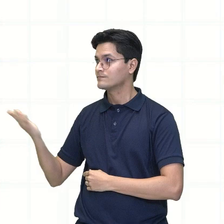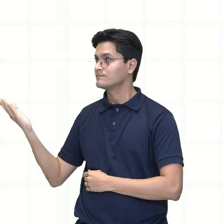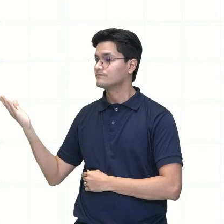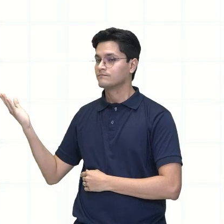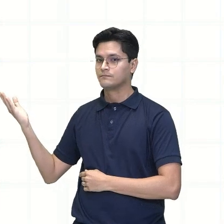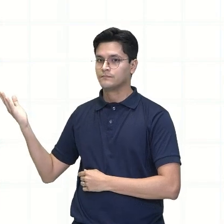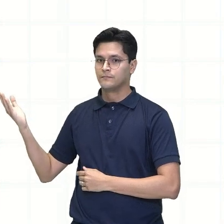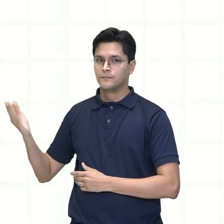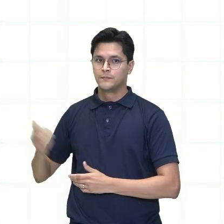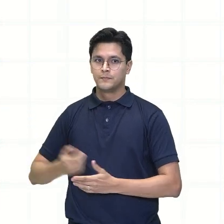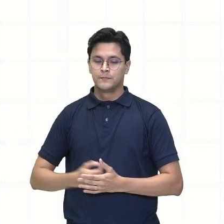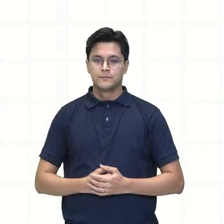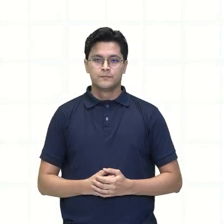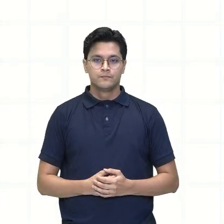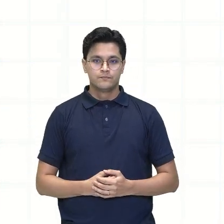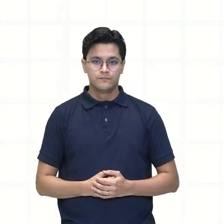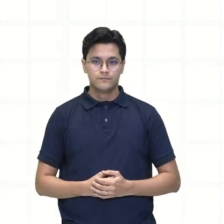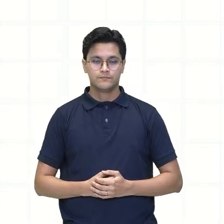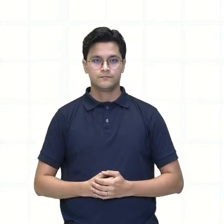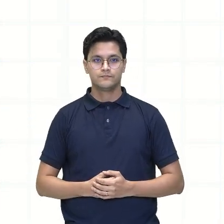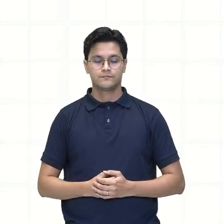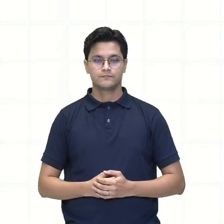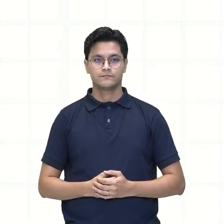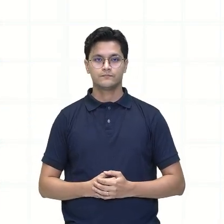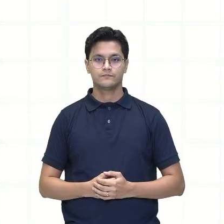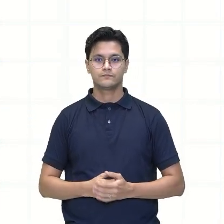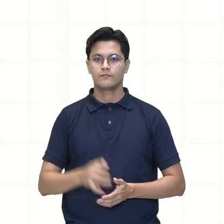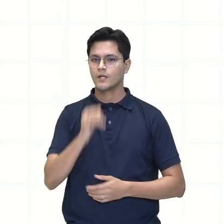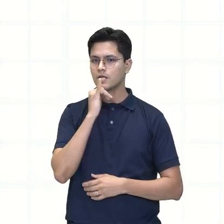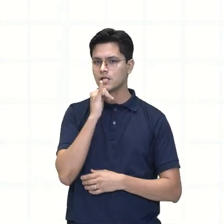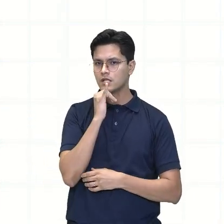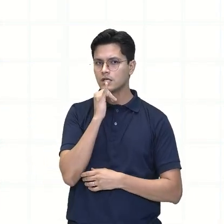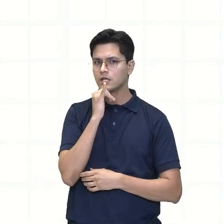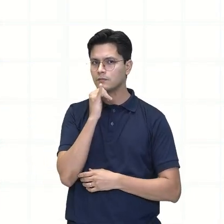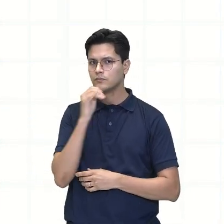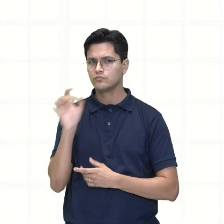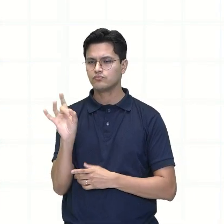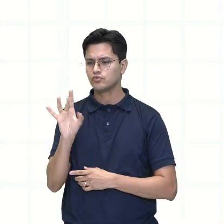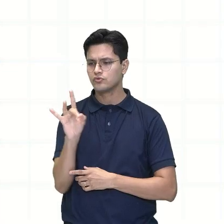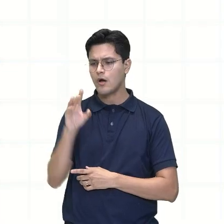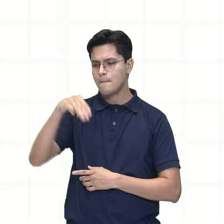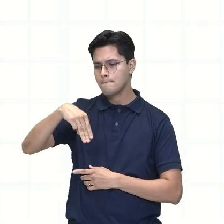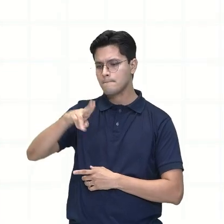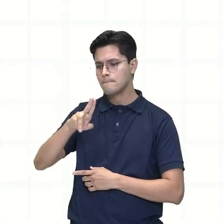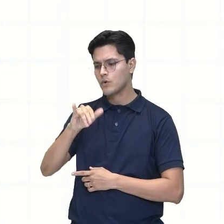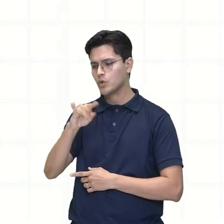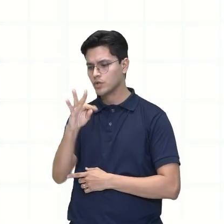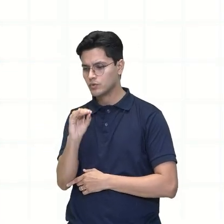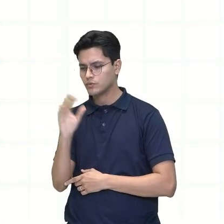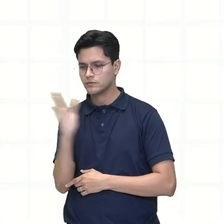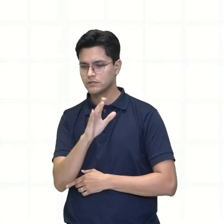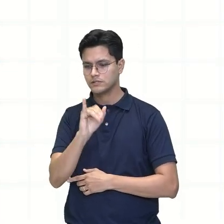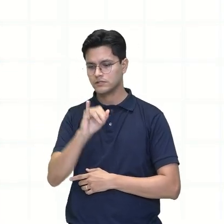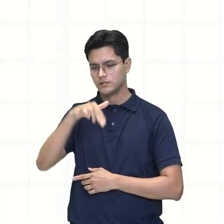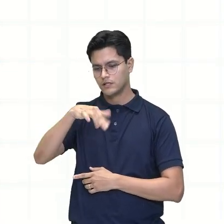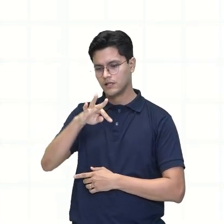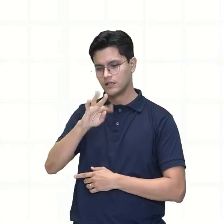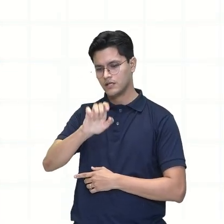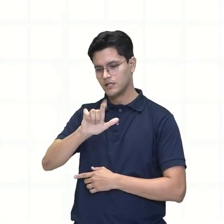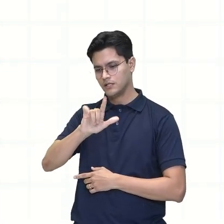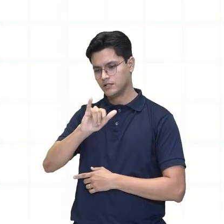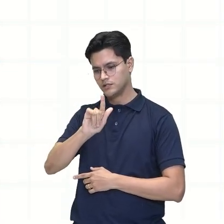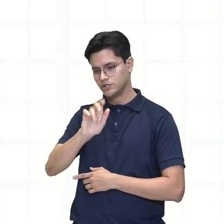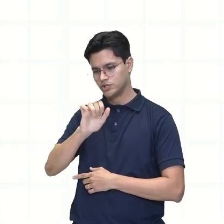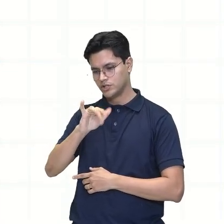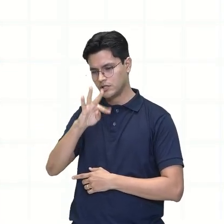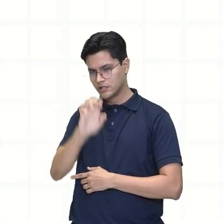desse superlativo sintético. Ó. Em vez de eu colocar muito inteligente, que verifique que foram duas palavras, agora vai ser só uma. Ó.